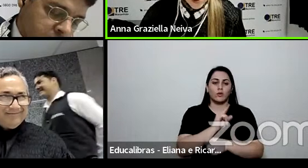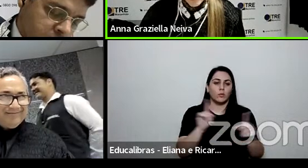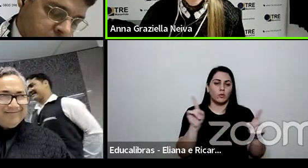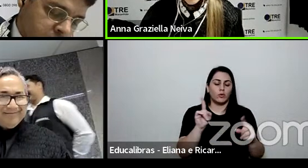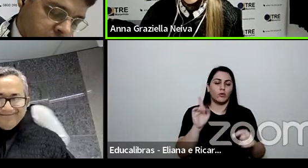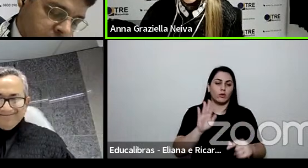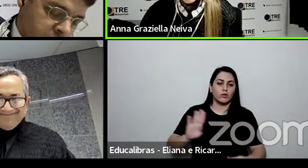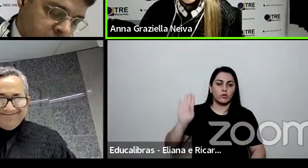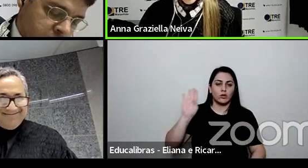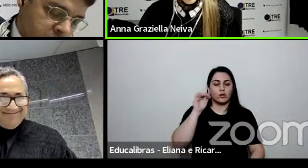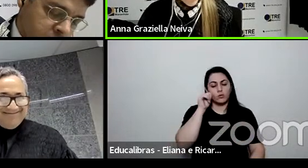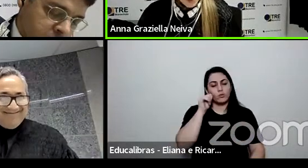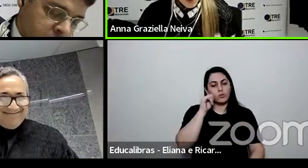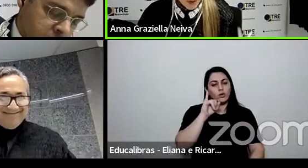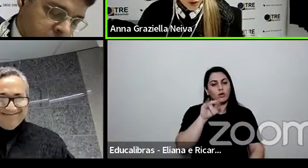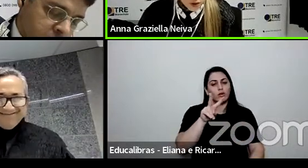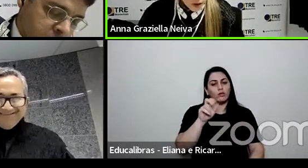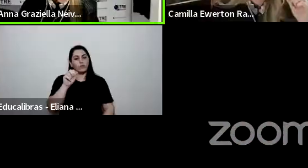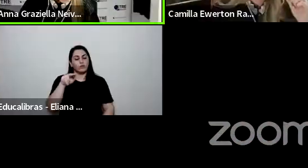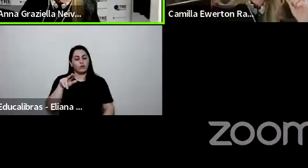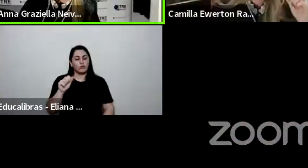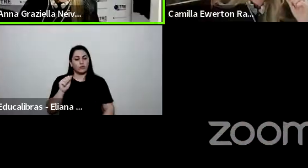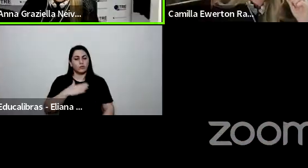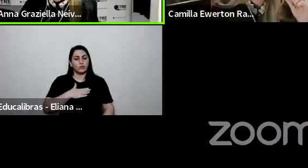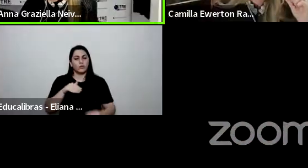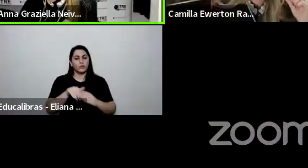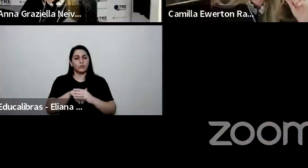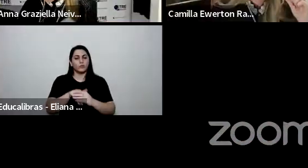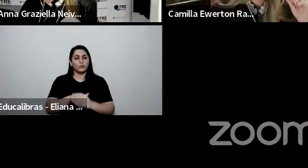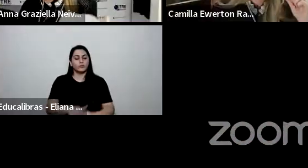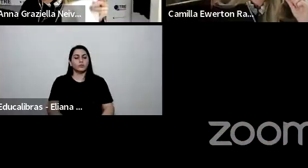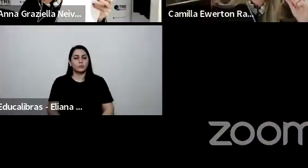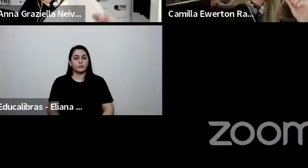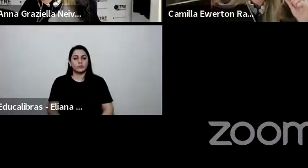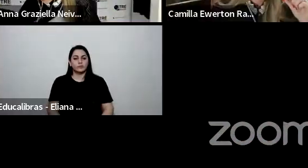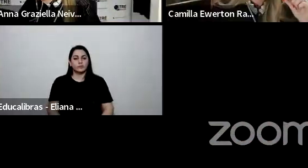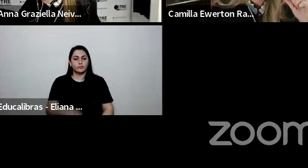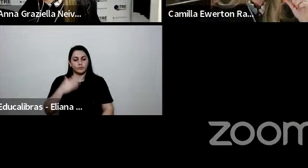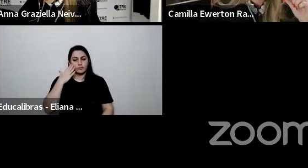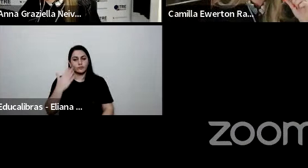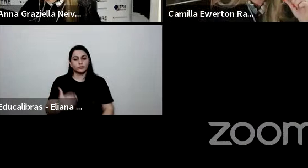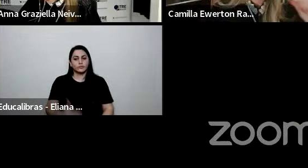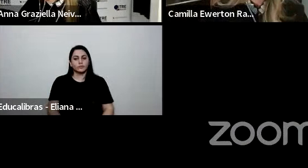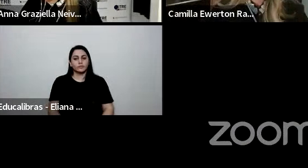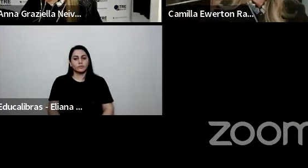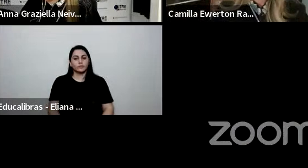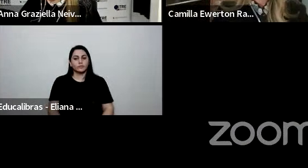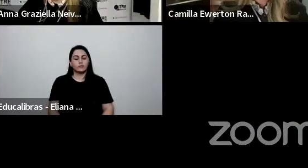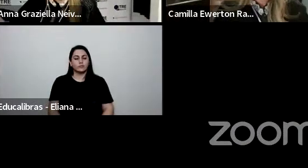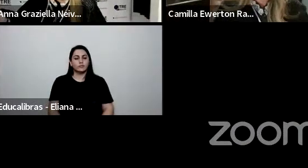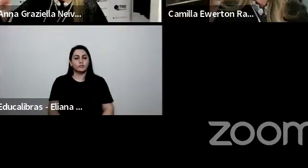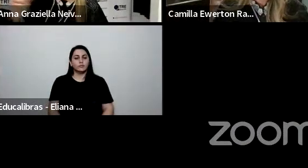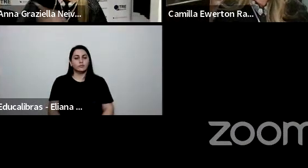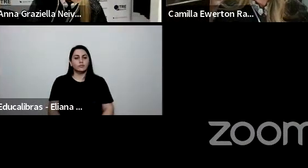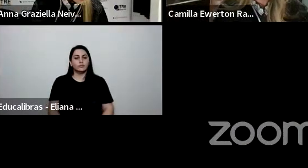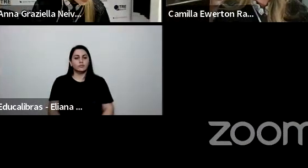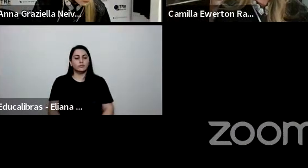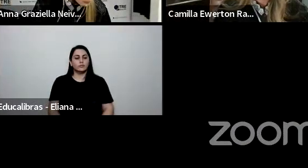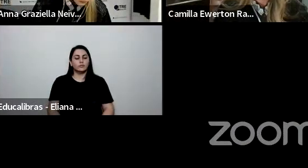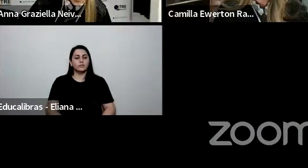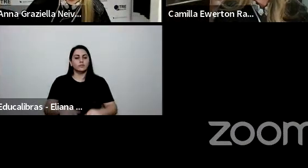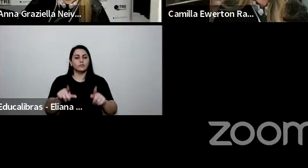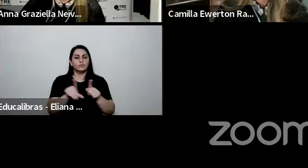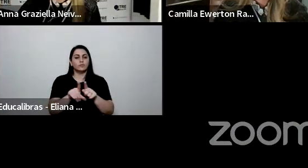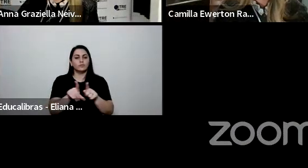Ana Cristina Alves Oliveira Obrigada pela relatora consulta a semente para